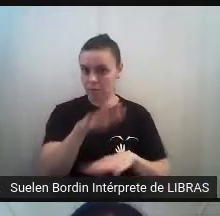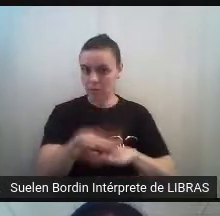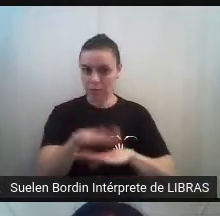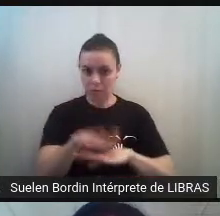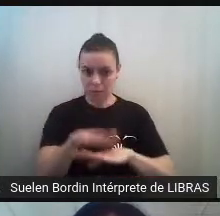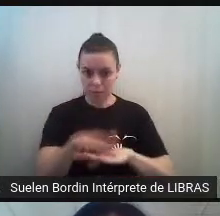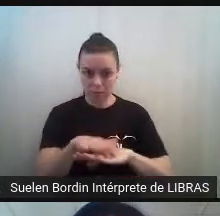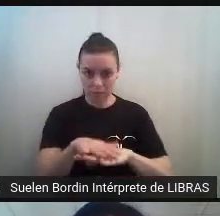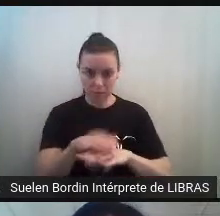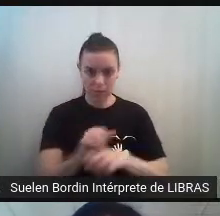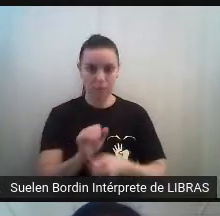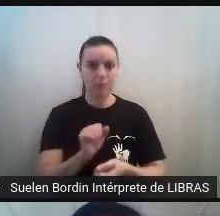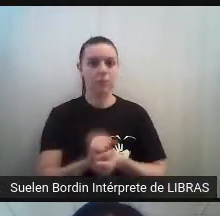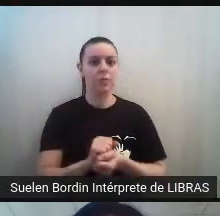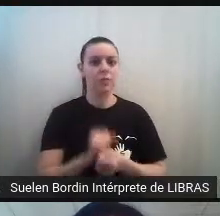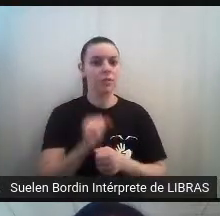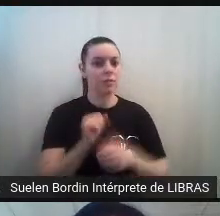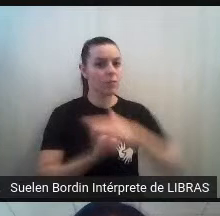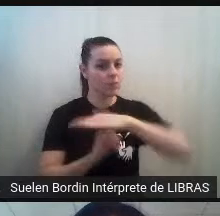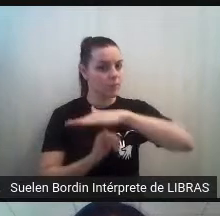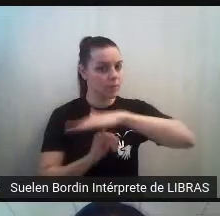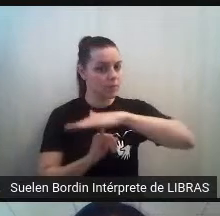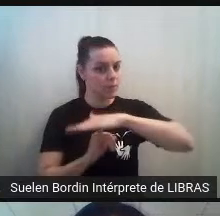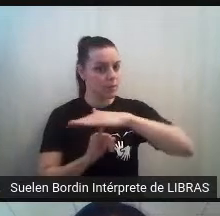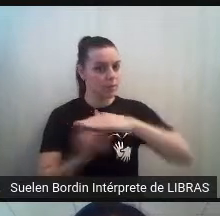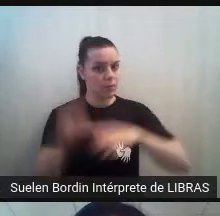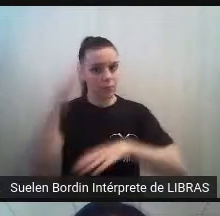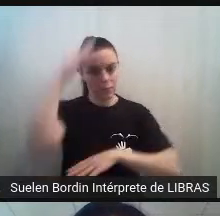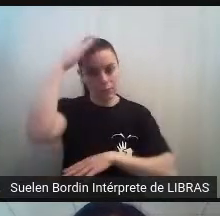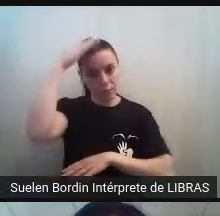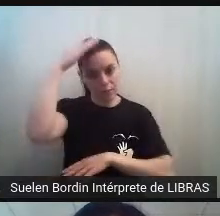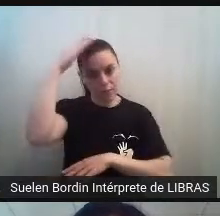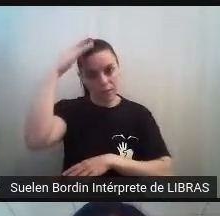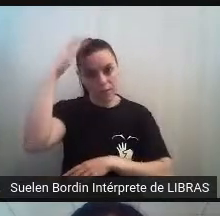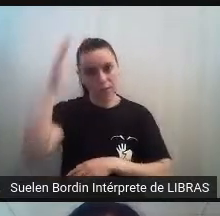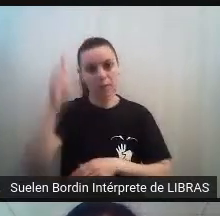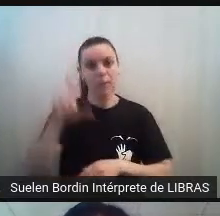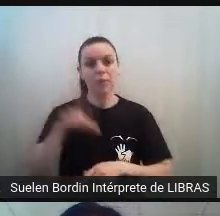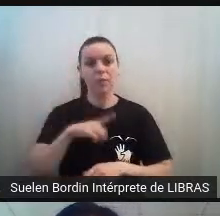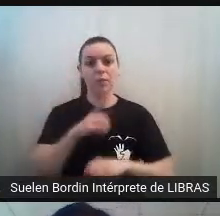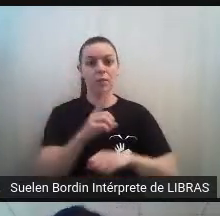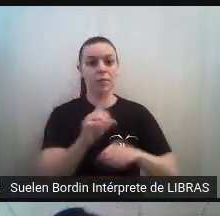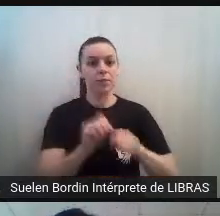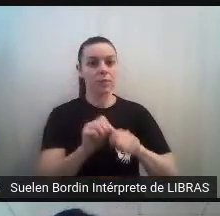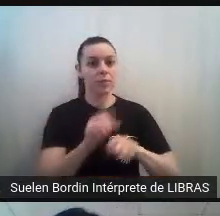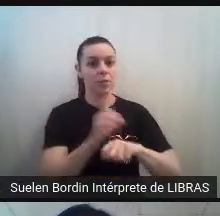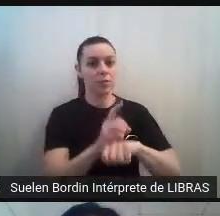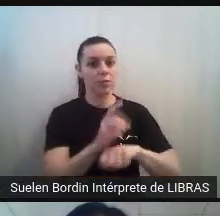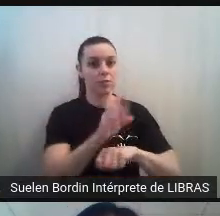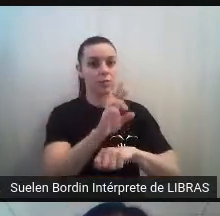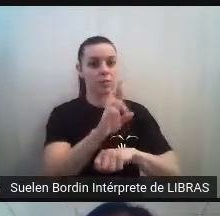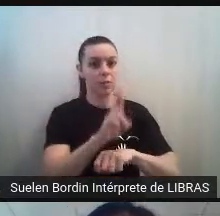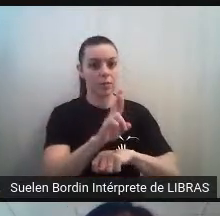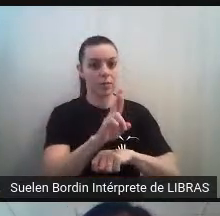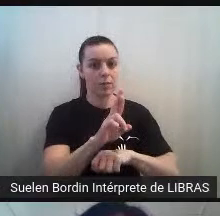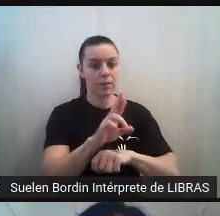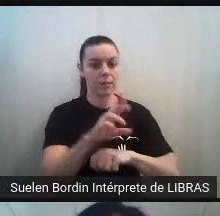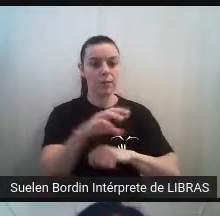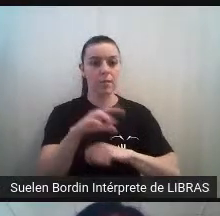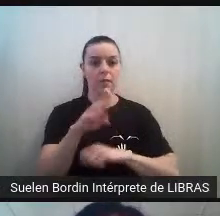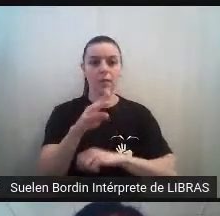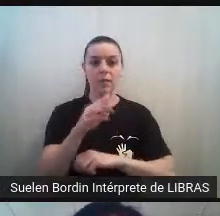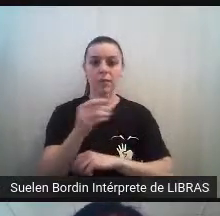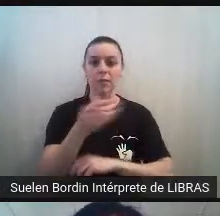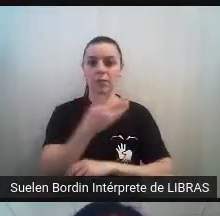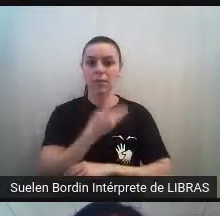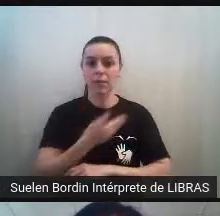Paraná e está fazendo doutorado na Universidade da Pensilvânia, nos Estados Unidos. Então, ela